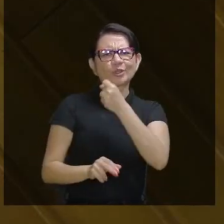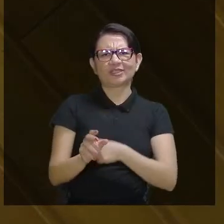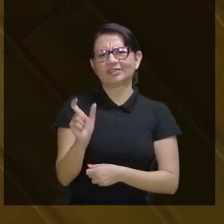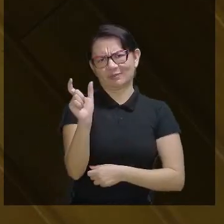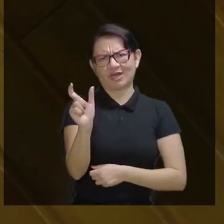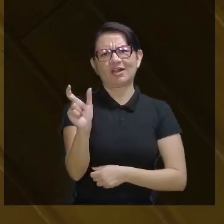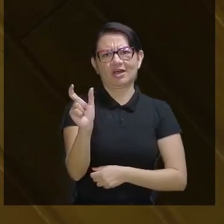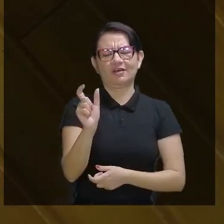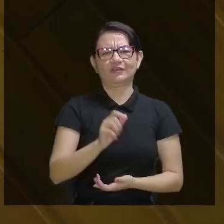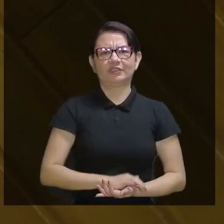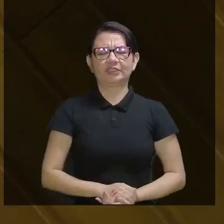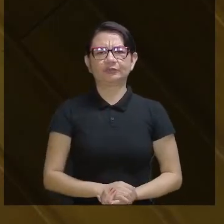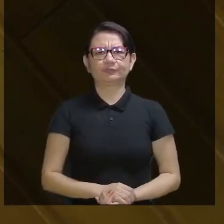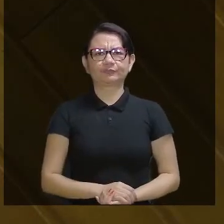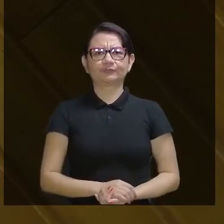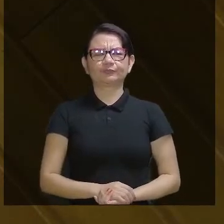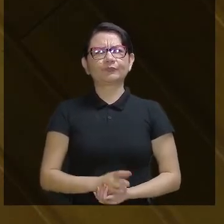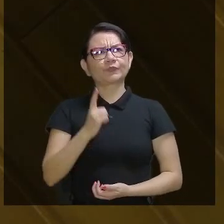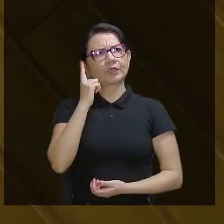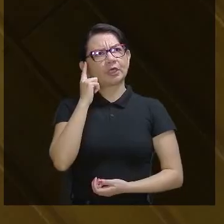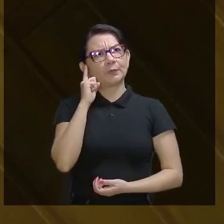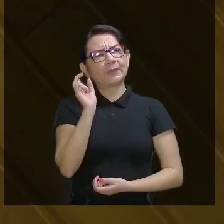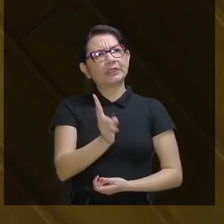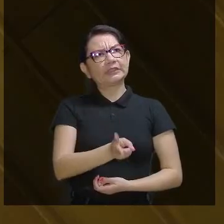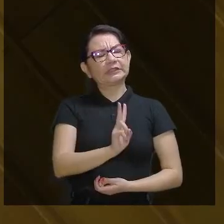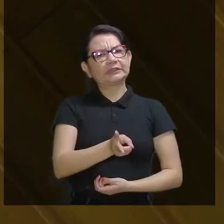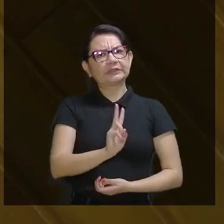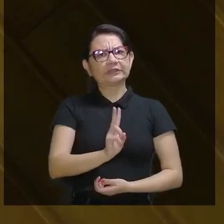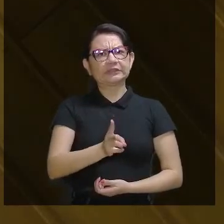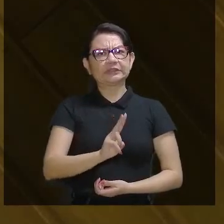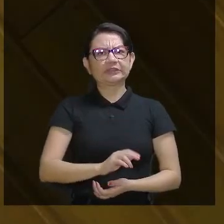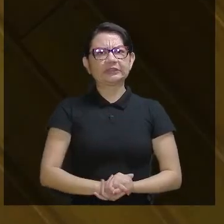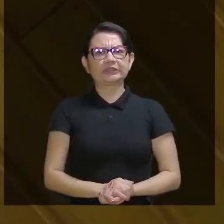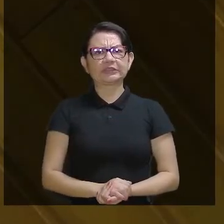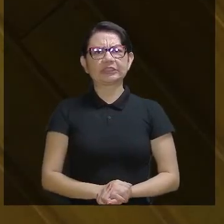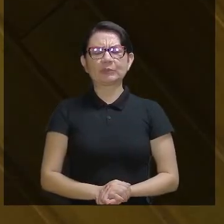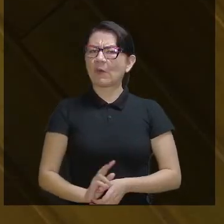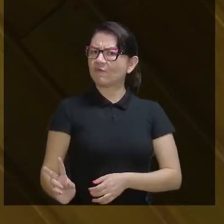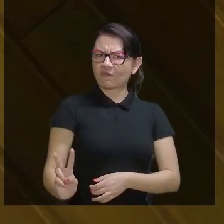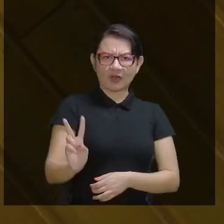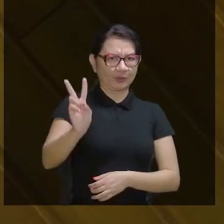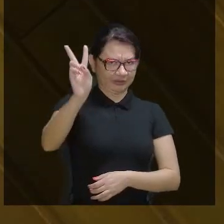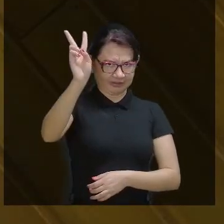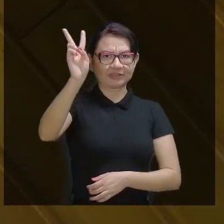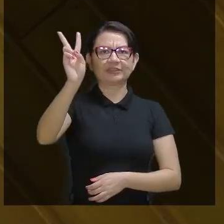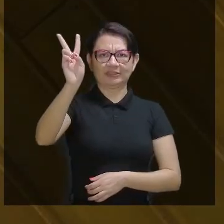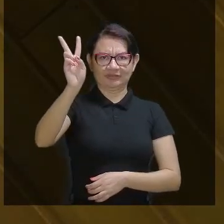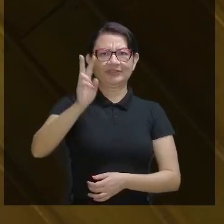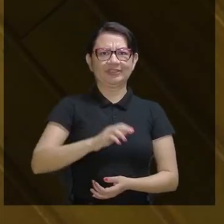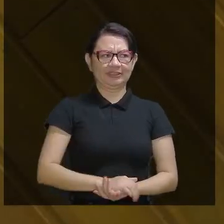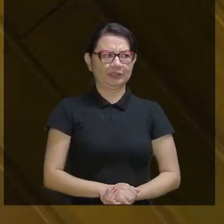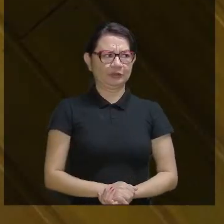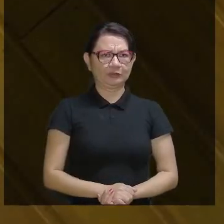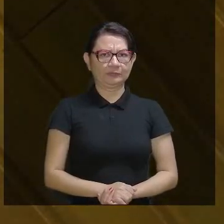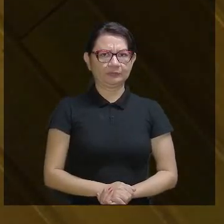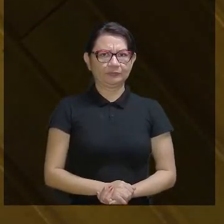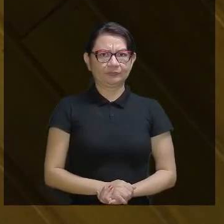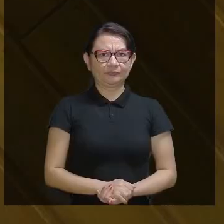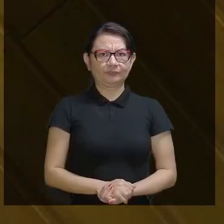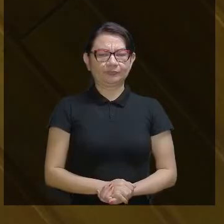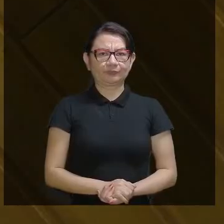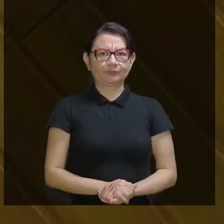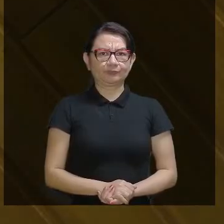sempre penso que essa valorização é o